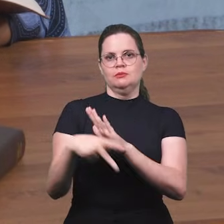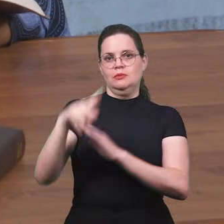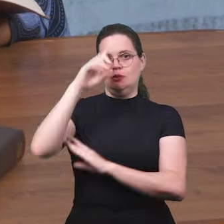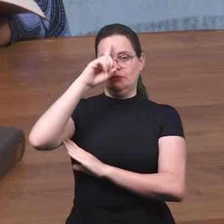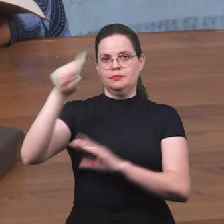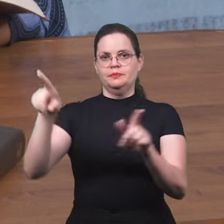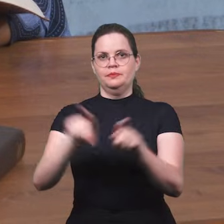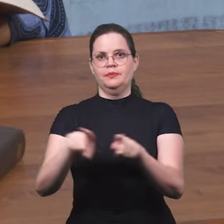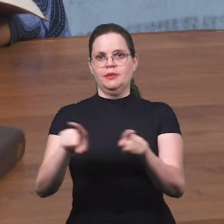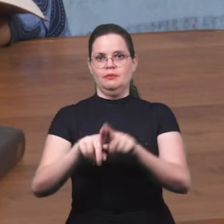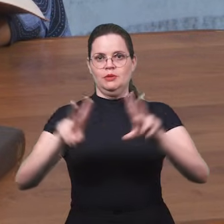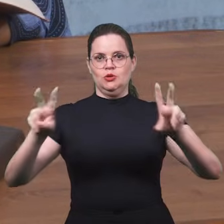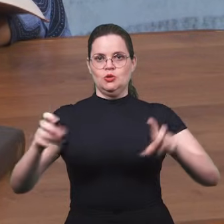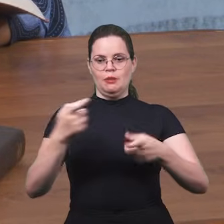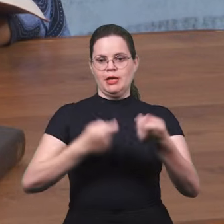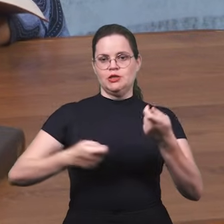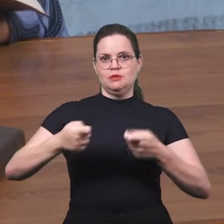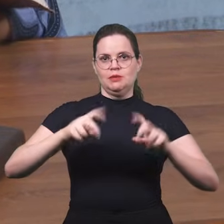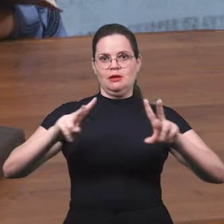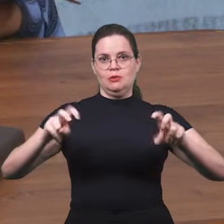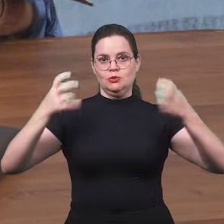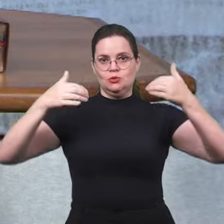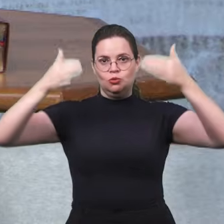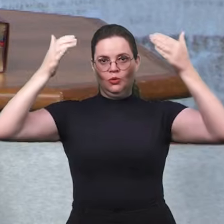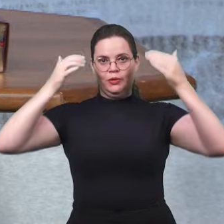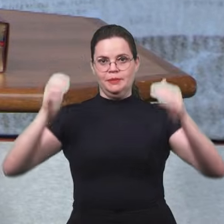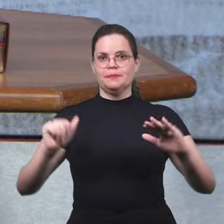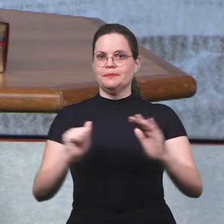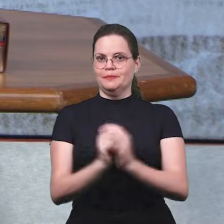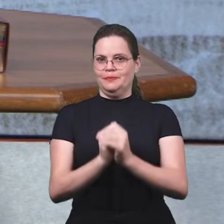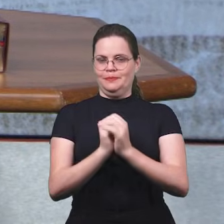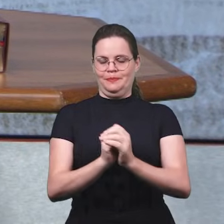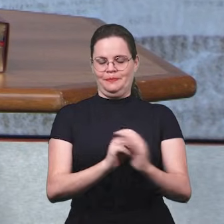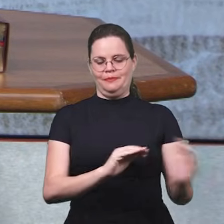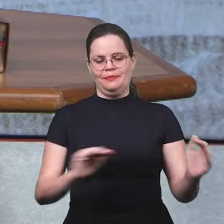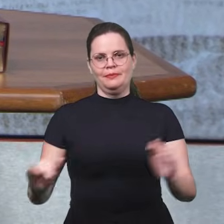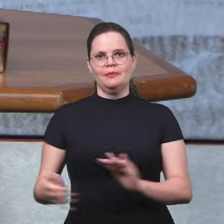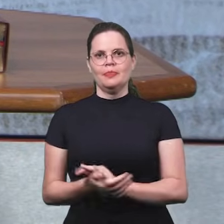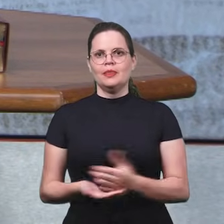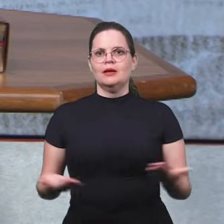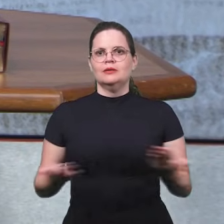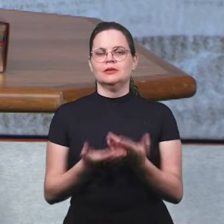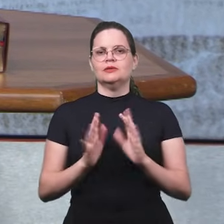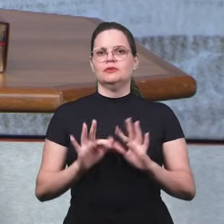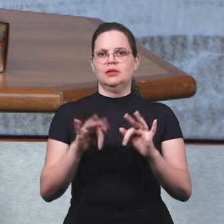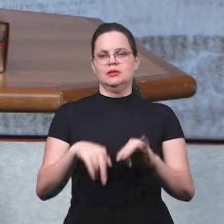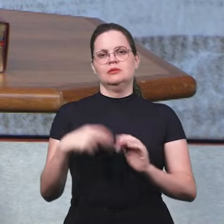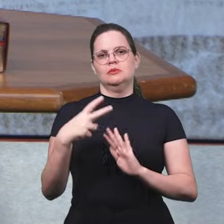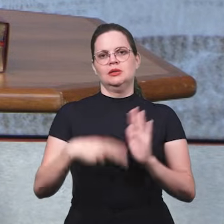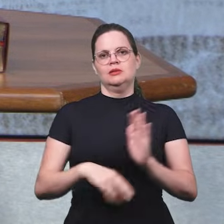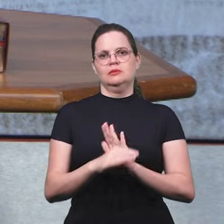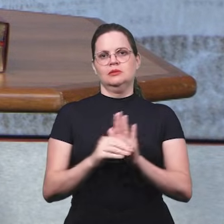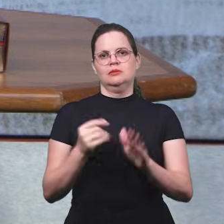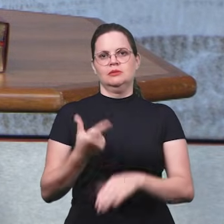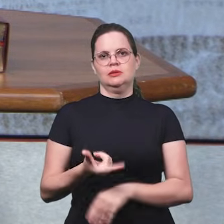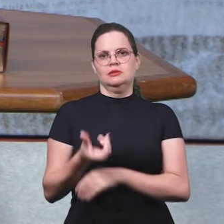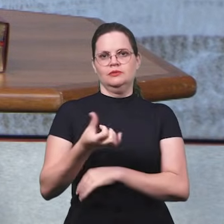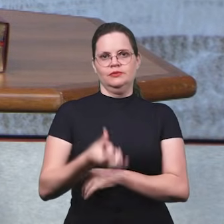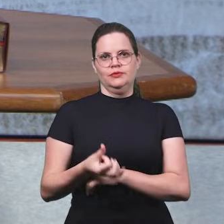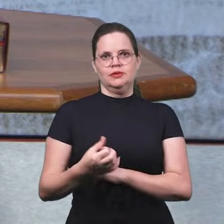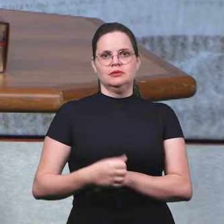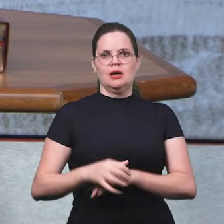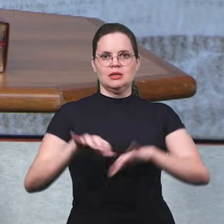os negócios do rei. Amém, irmãos? Terminamos assim a leitura do capítulo 26, com